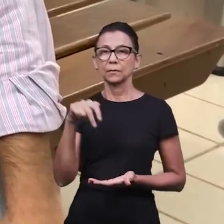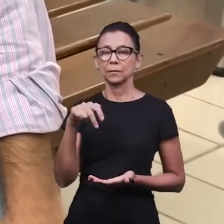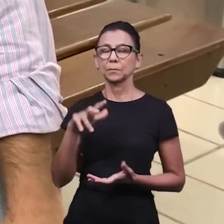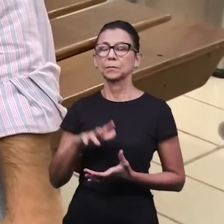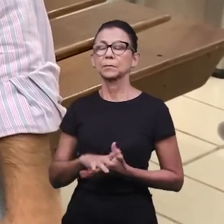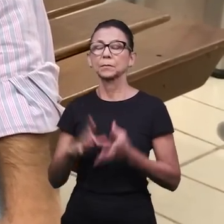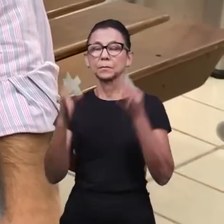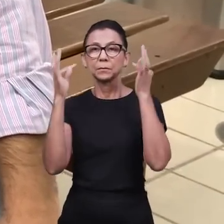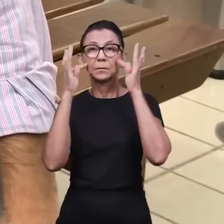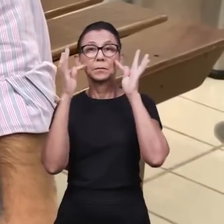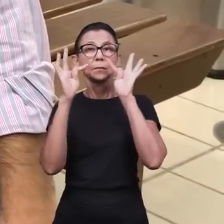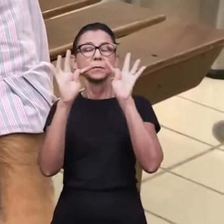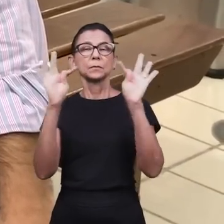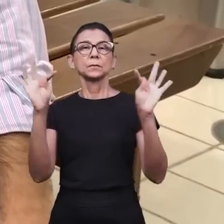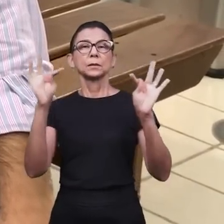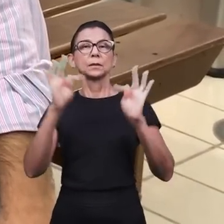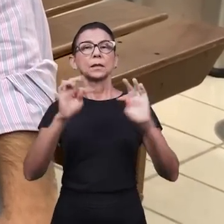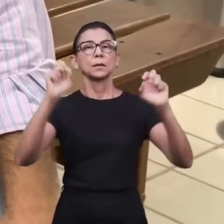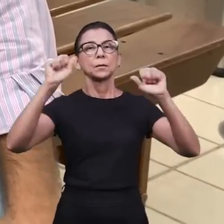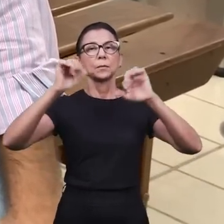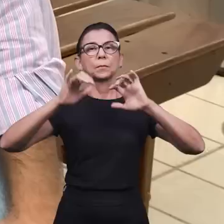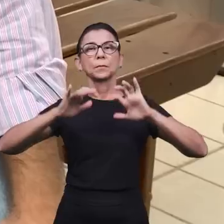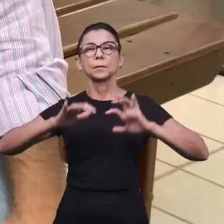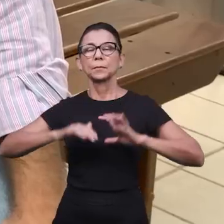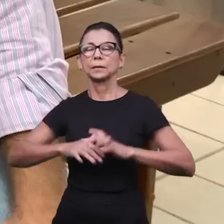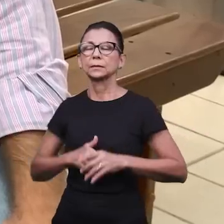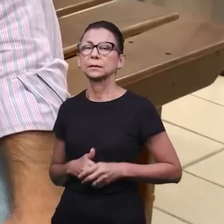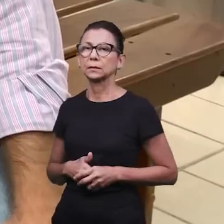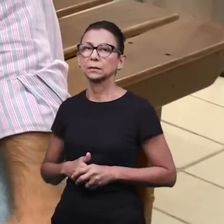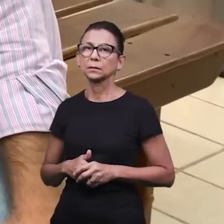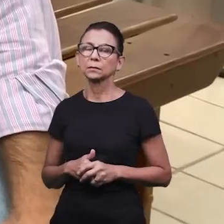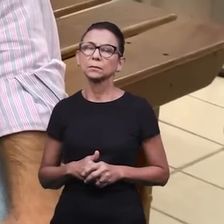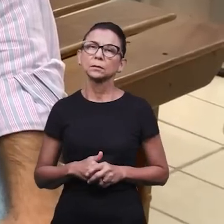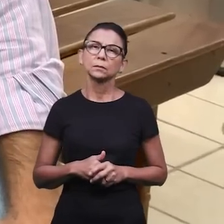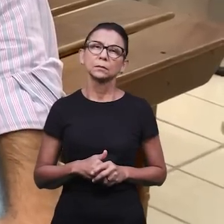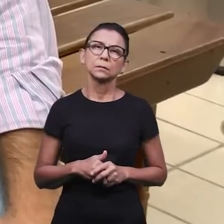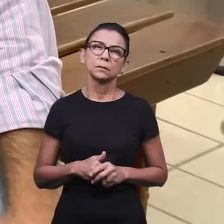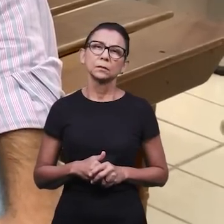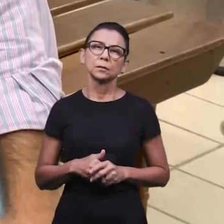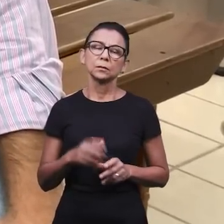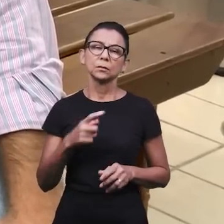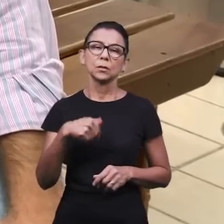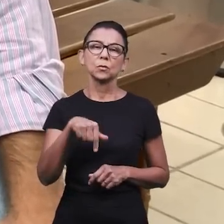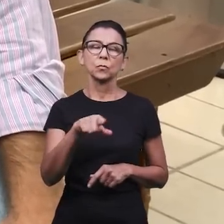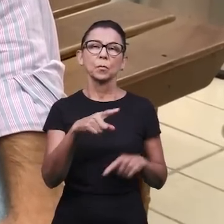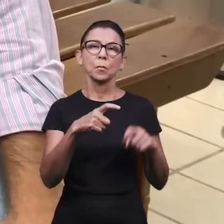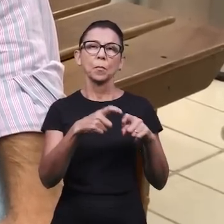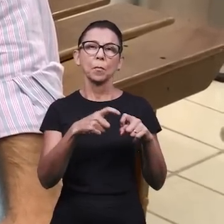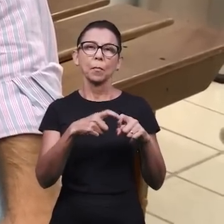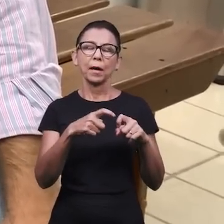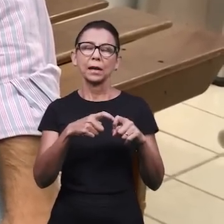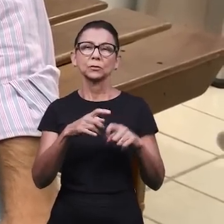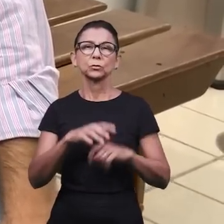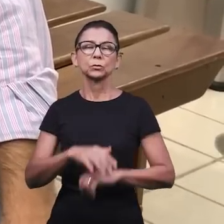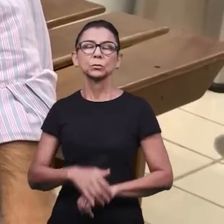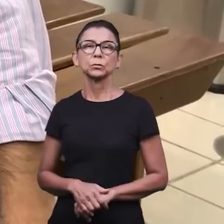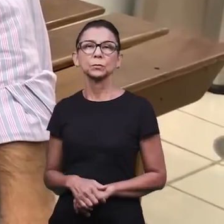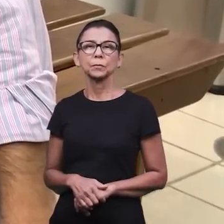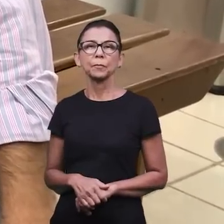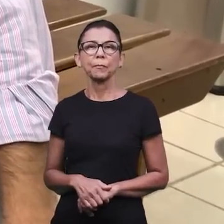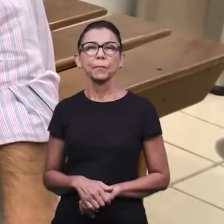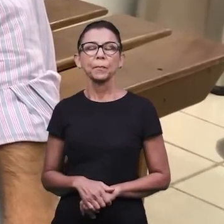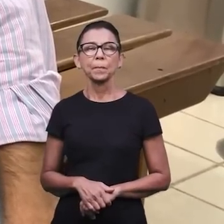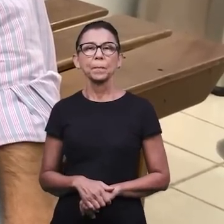deu. Fui consultar com a minha médica por conta de uma hemorragia que fazia já 3 meses e